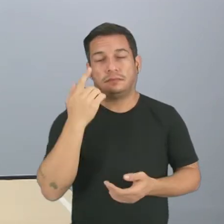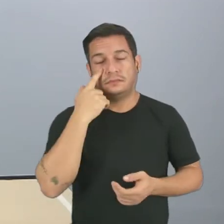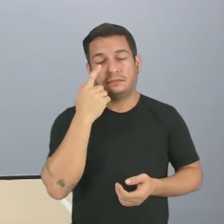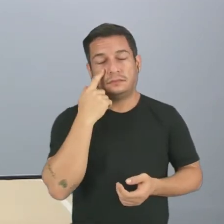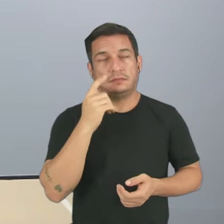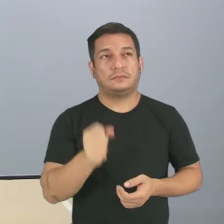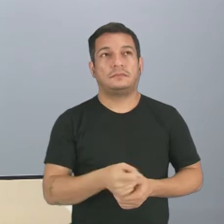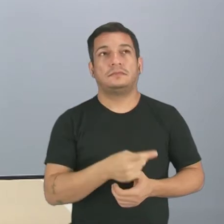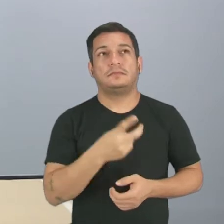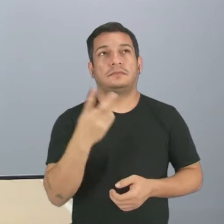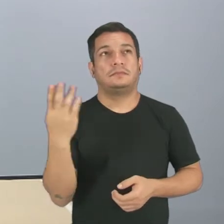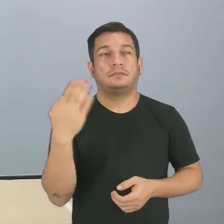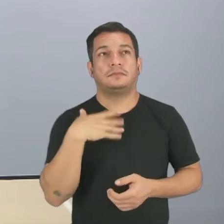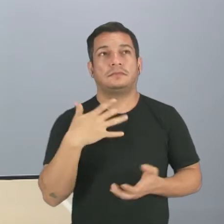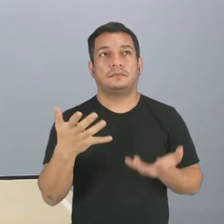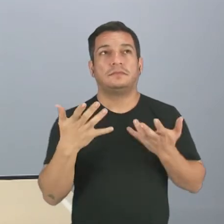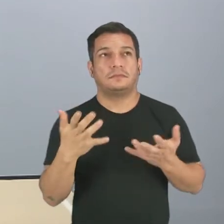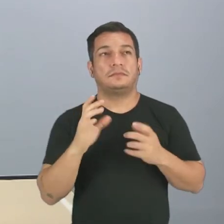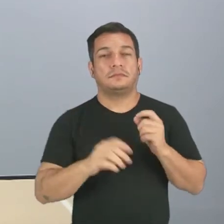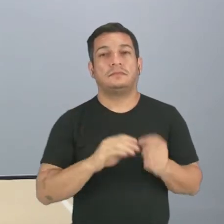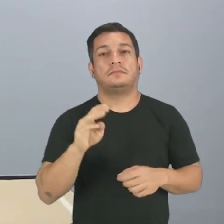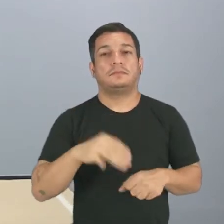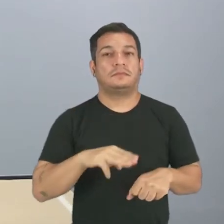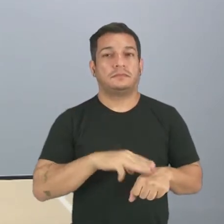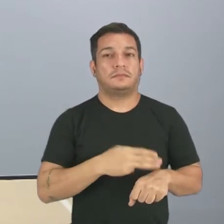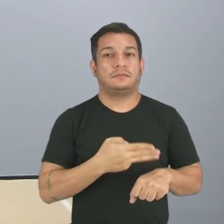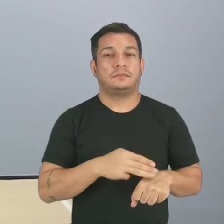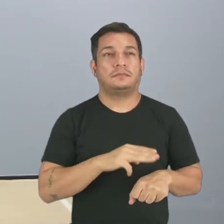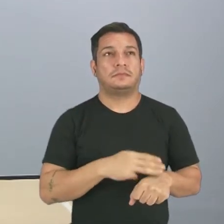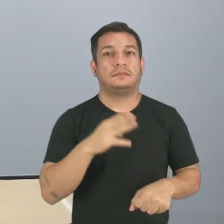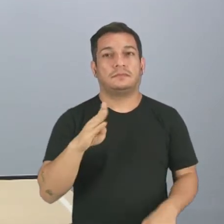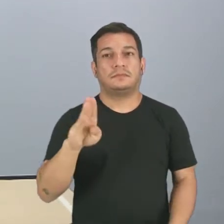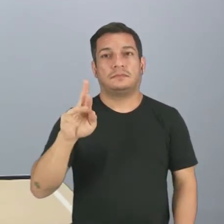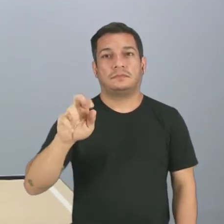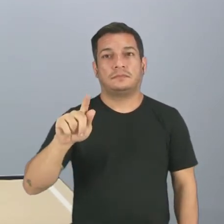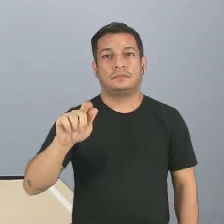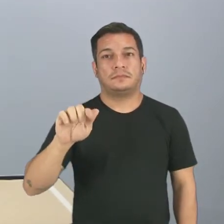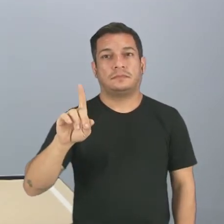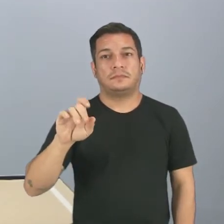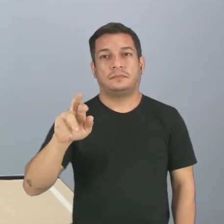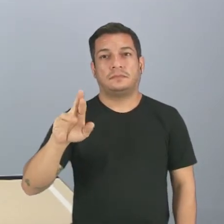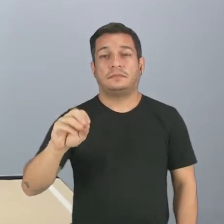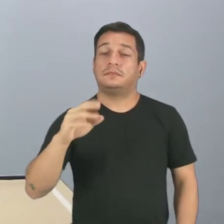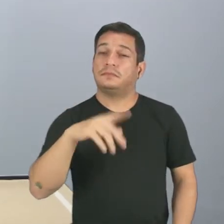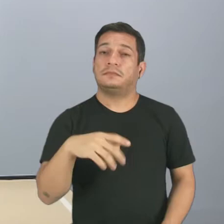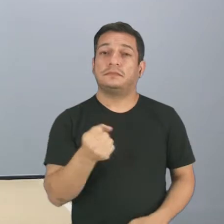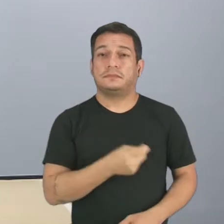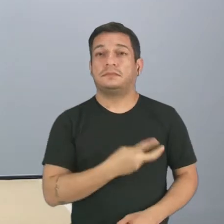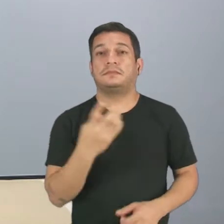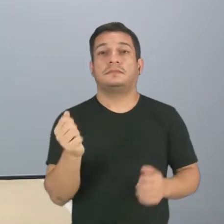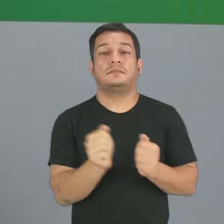ver quantos preferiram o brigadeiro. Vamos lá? Você pode contar junto comigo?